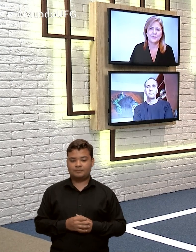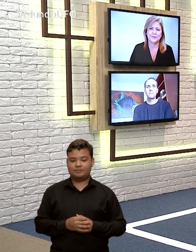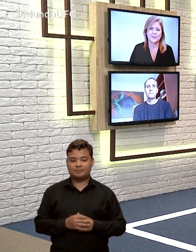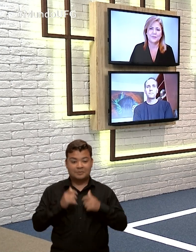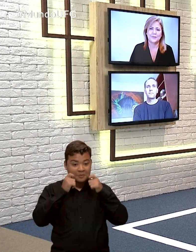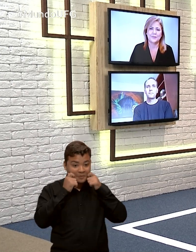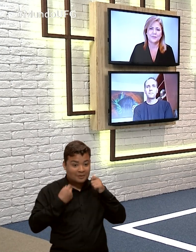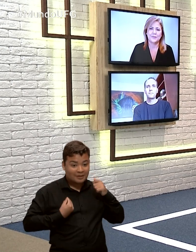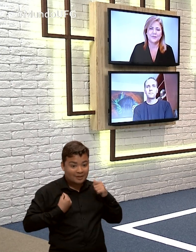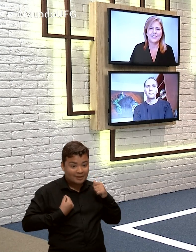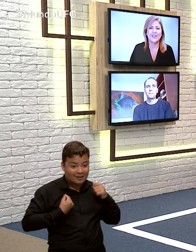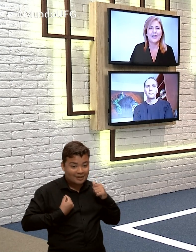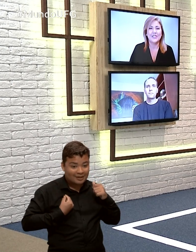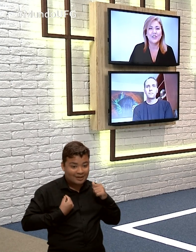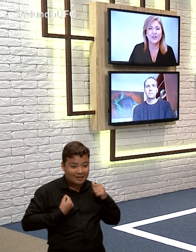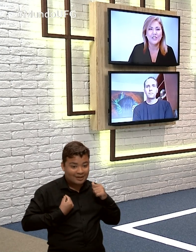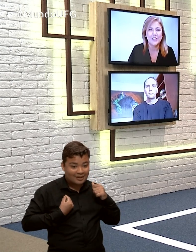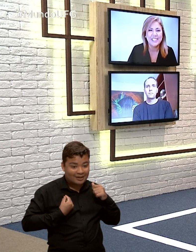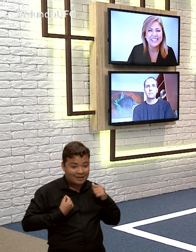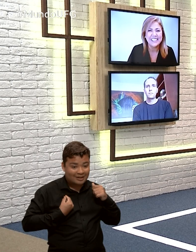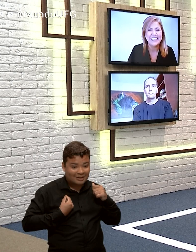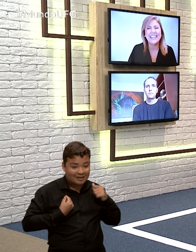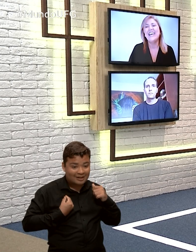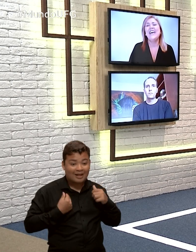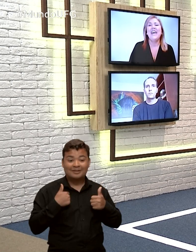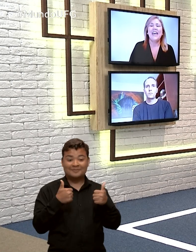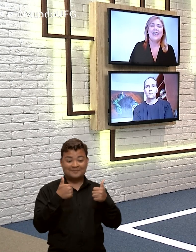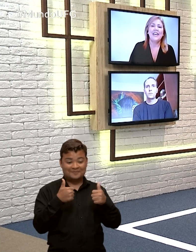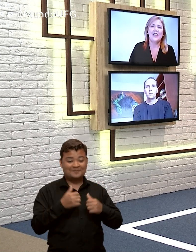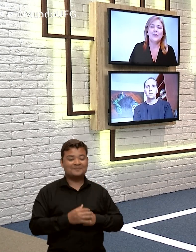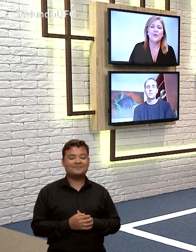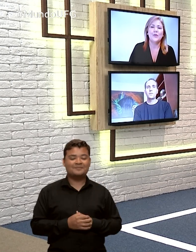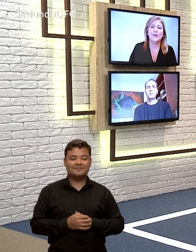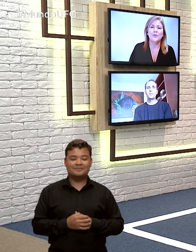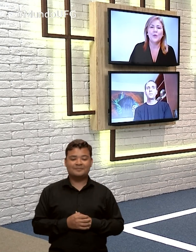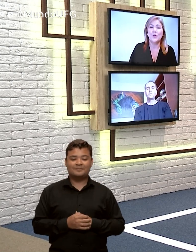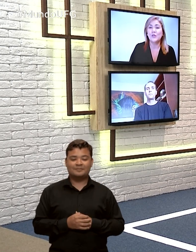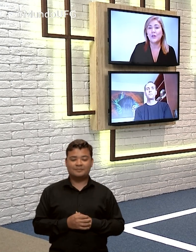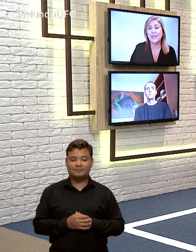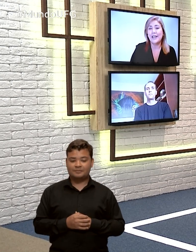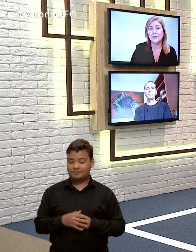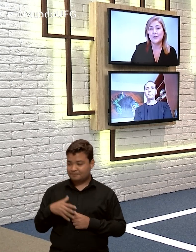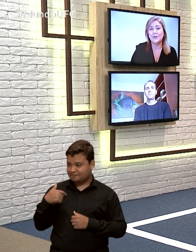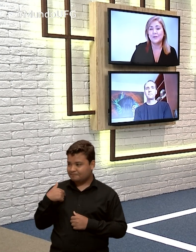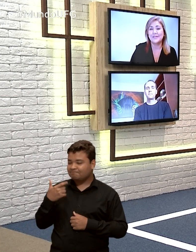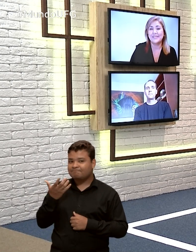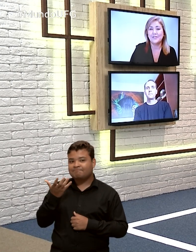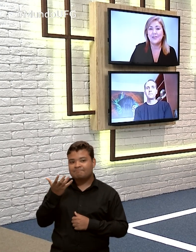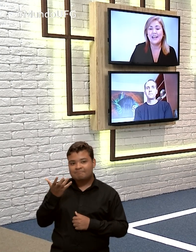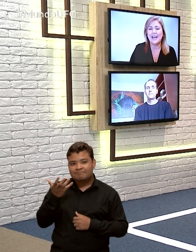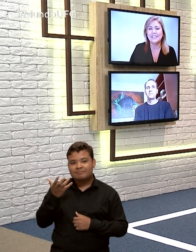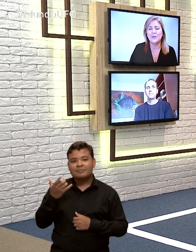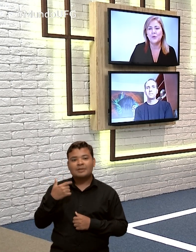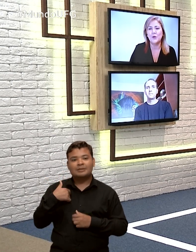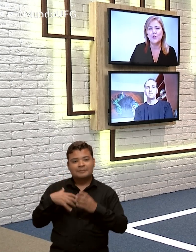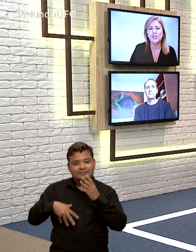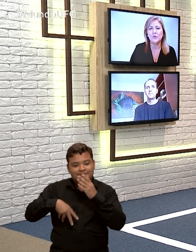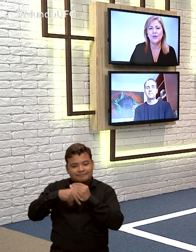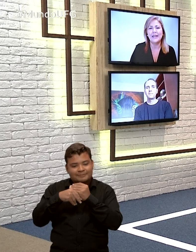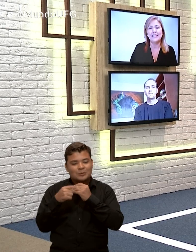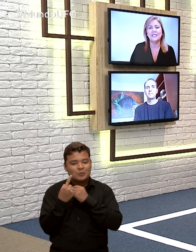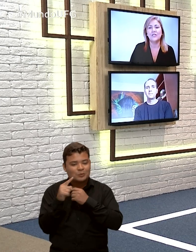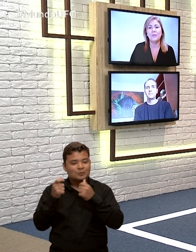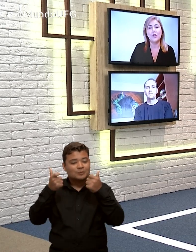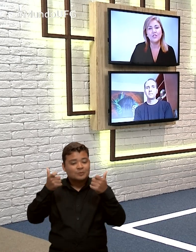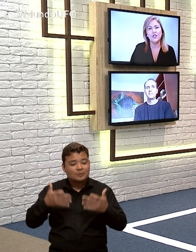Maria, você está aí? Estou aqui. Um ponto que eu quero falar assim por último